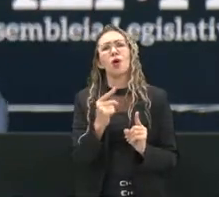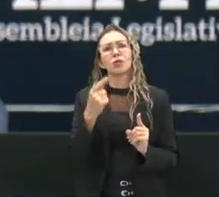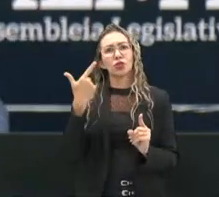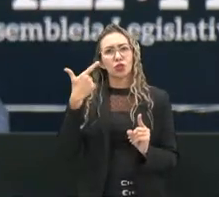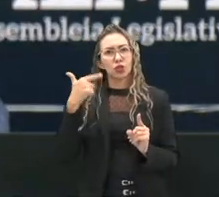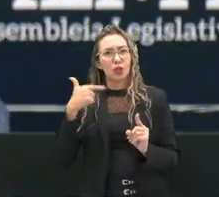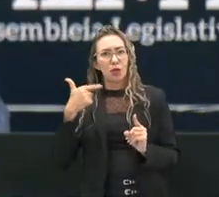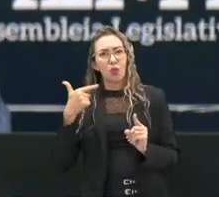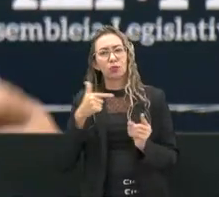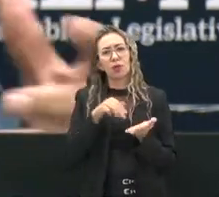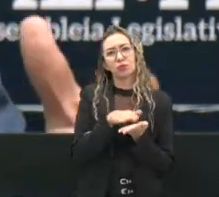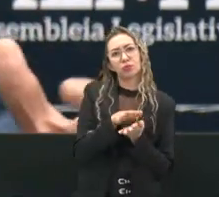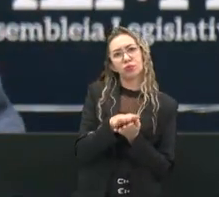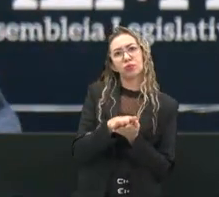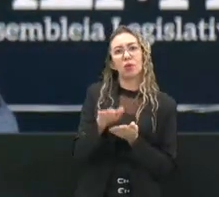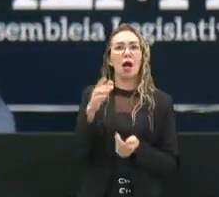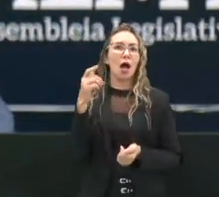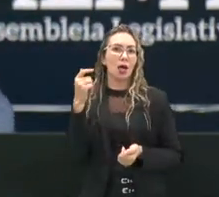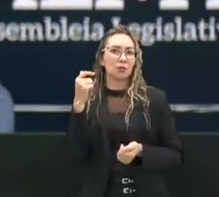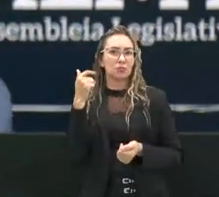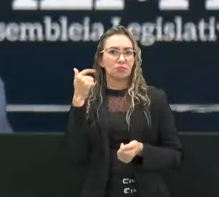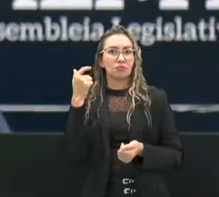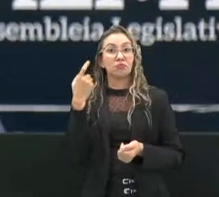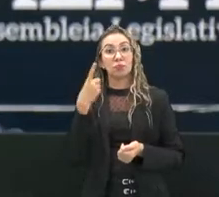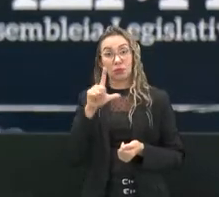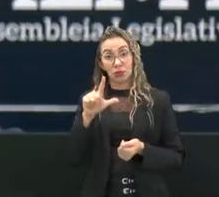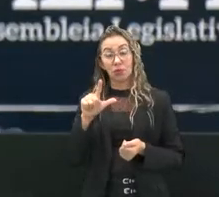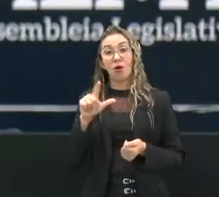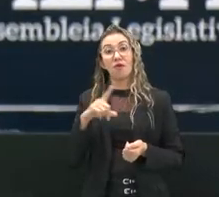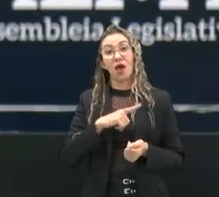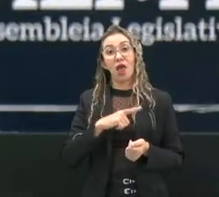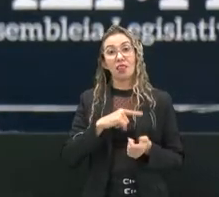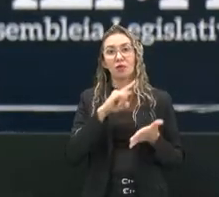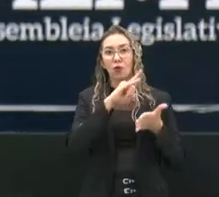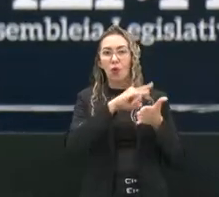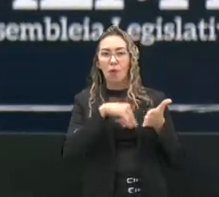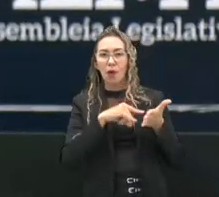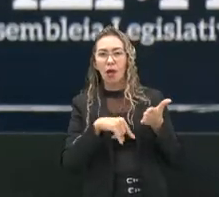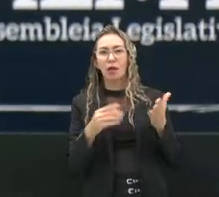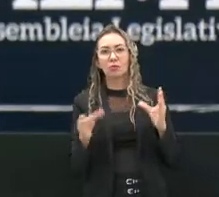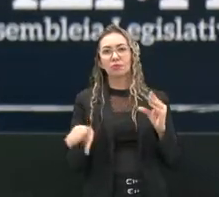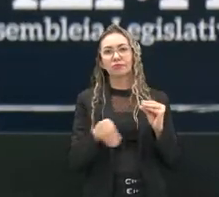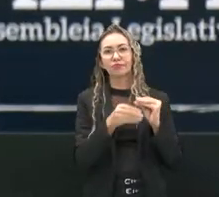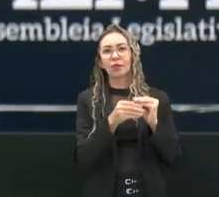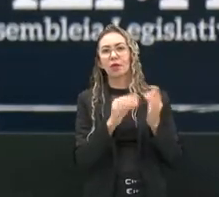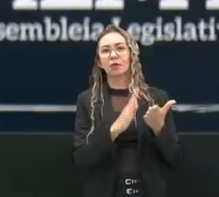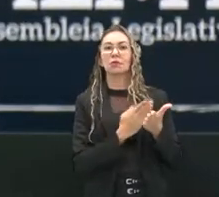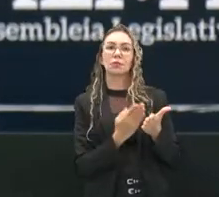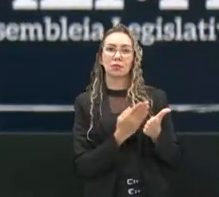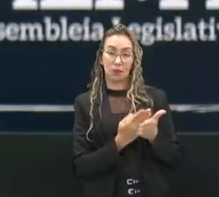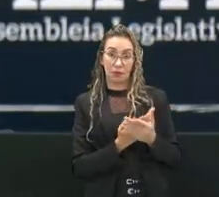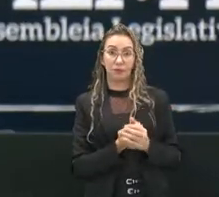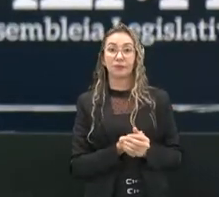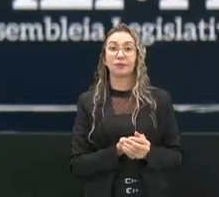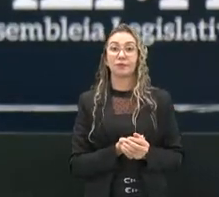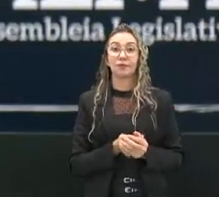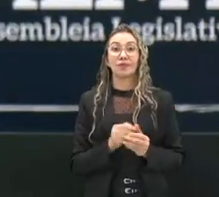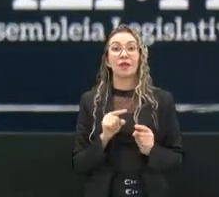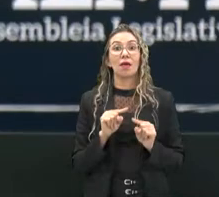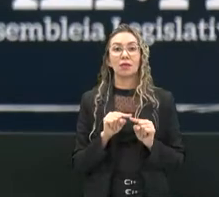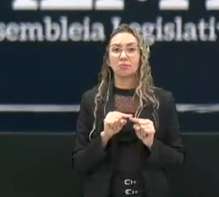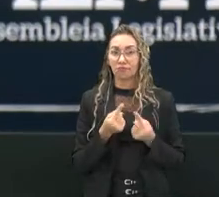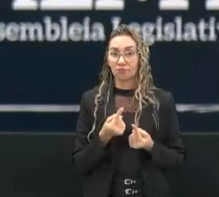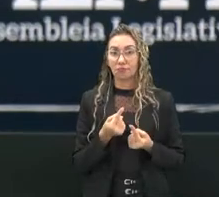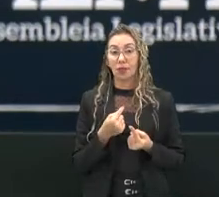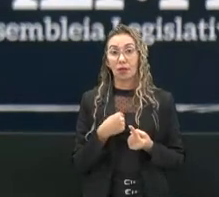incluindo novos documentos, enfim. O que mais pegou, né, quando o deputado